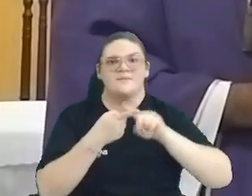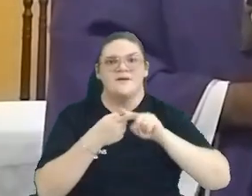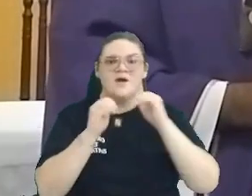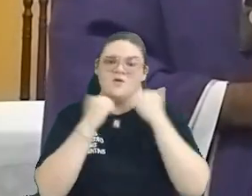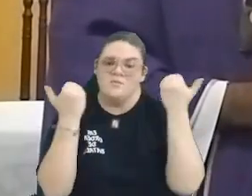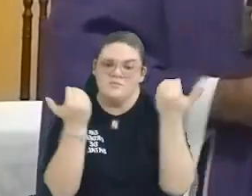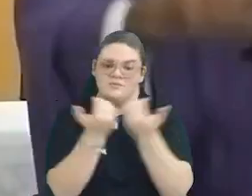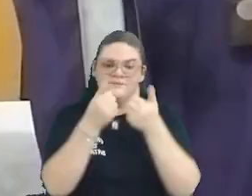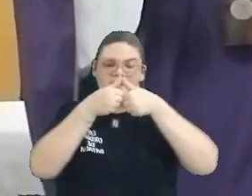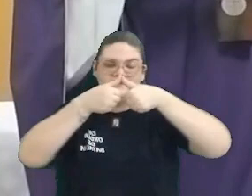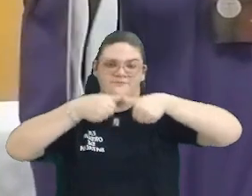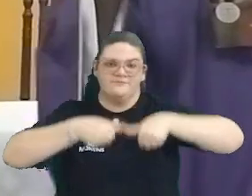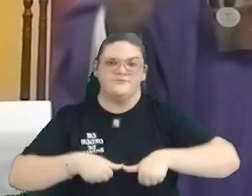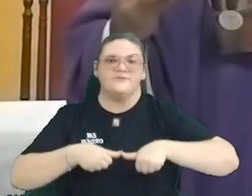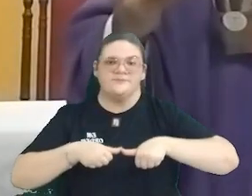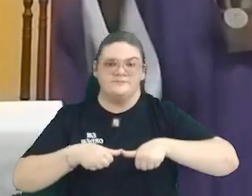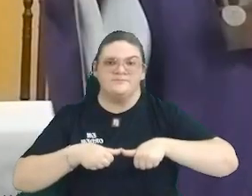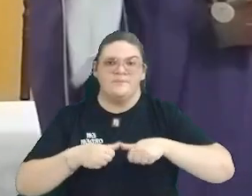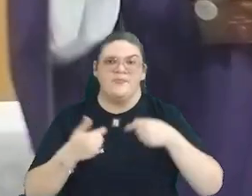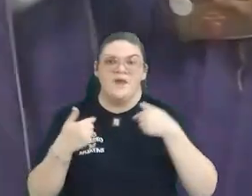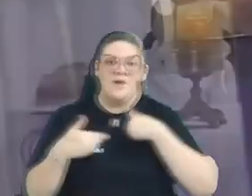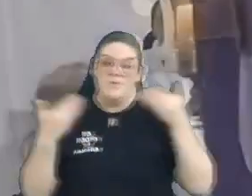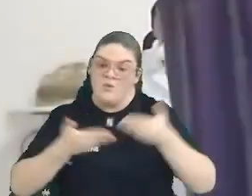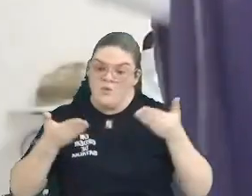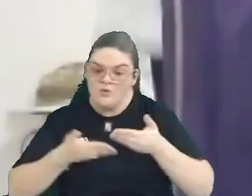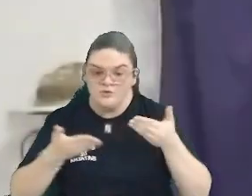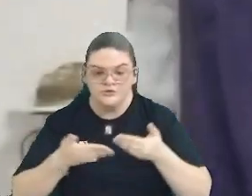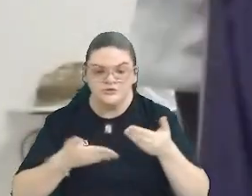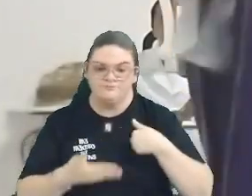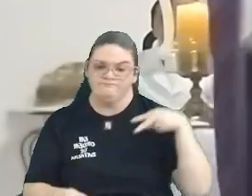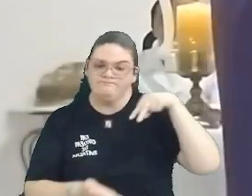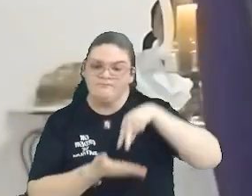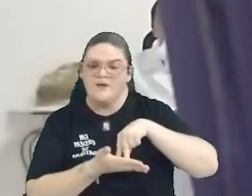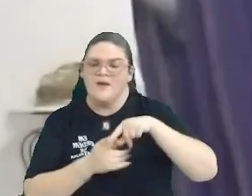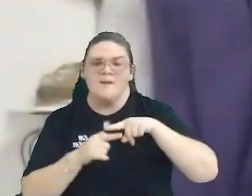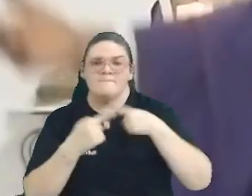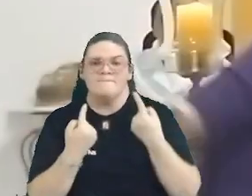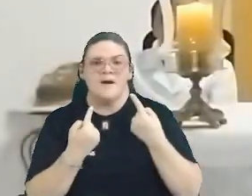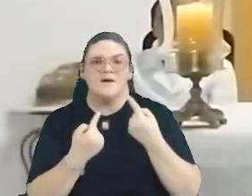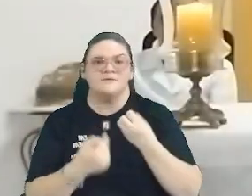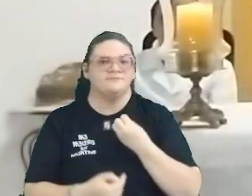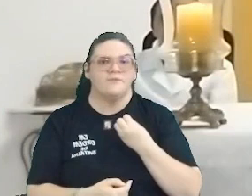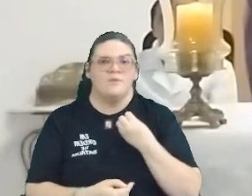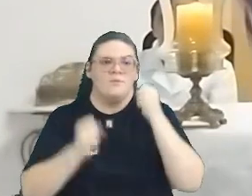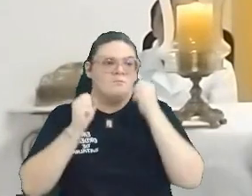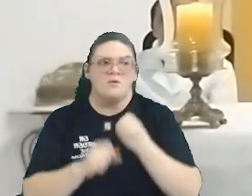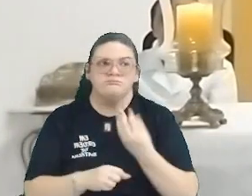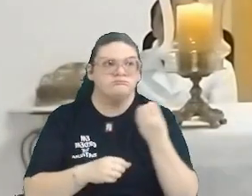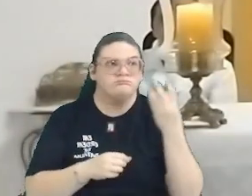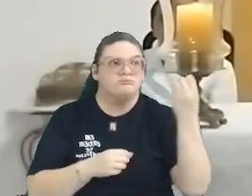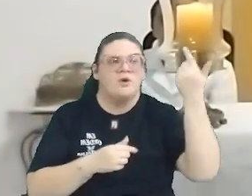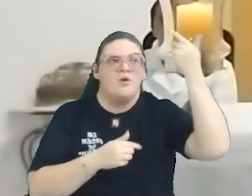permanece. Eu hoje estou aqui, mas um dia eu partirei, um dia irei para uma outra paróquia. Vocês